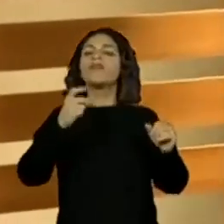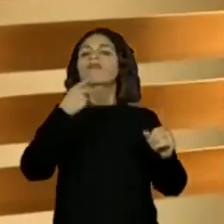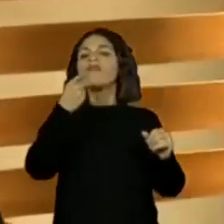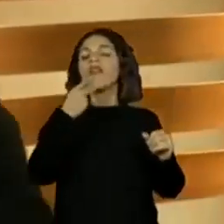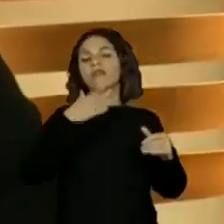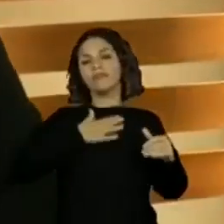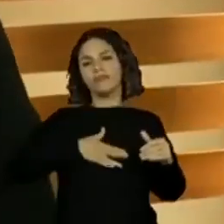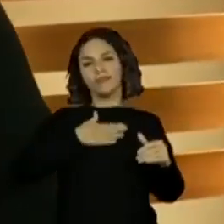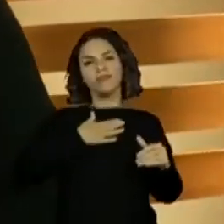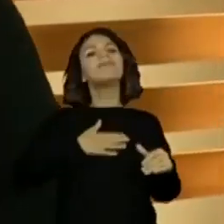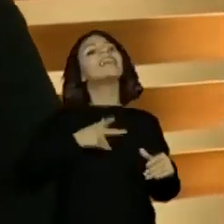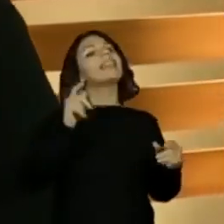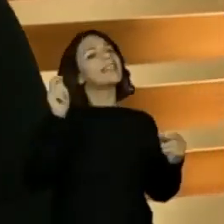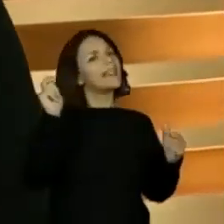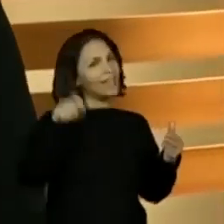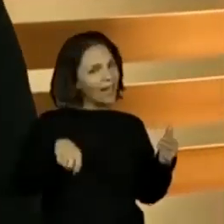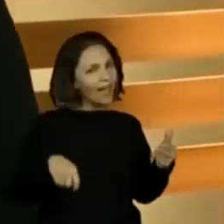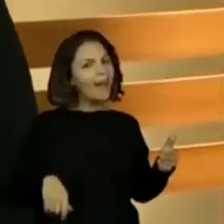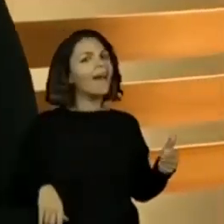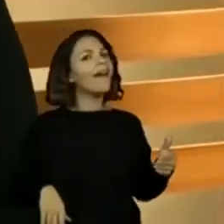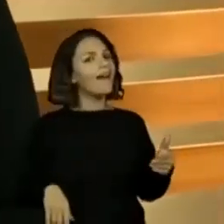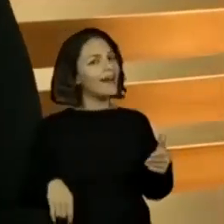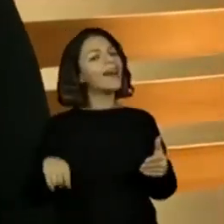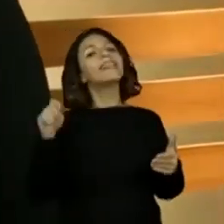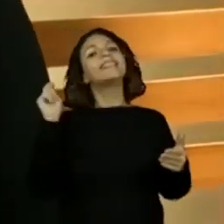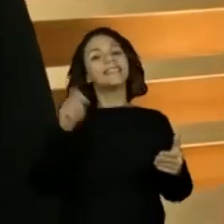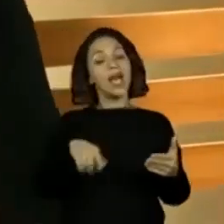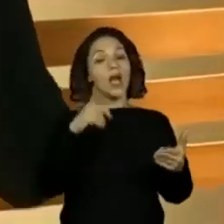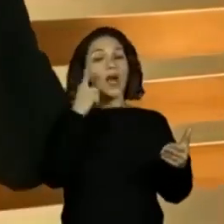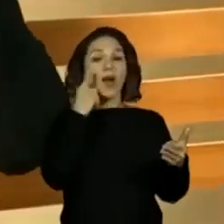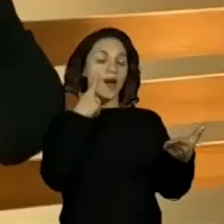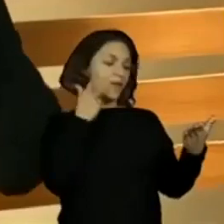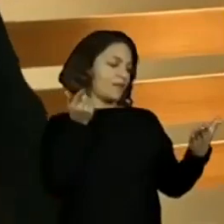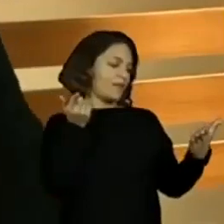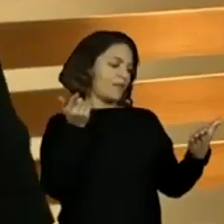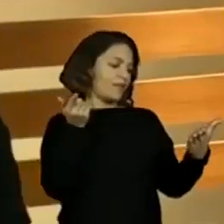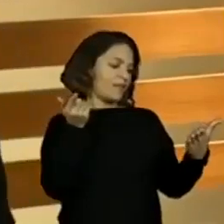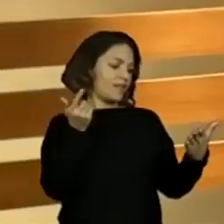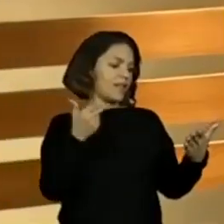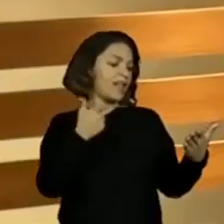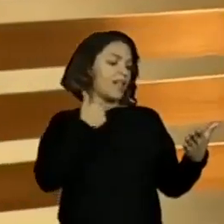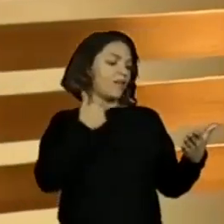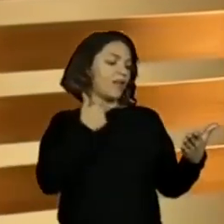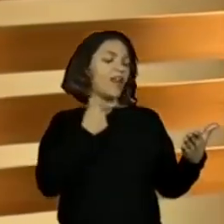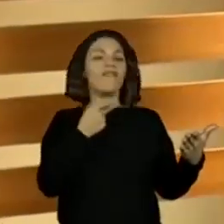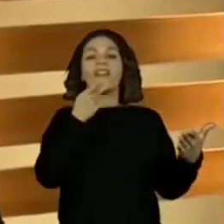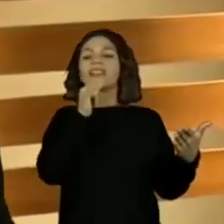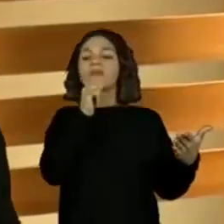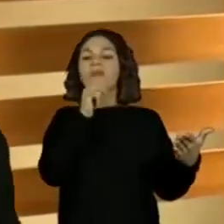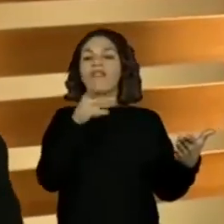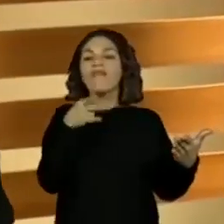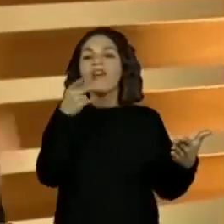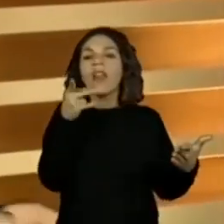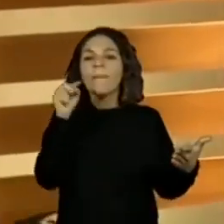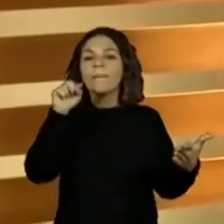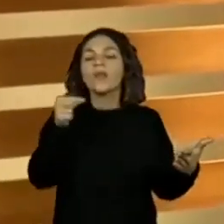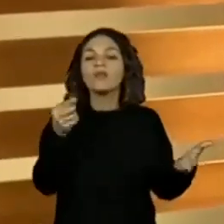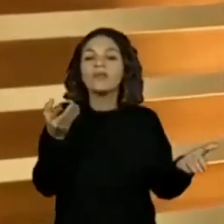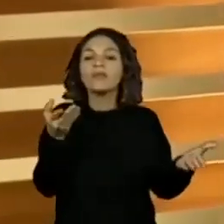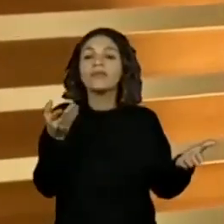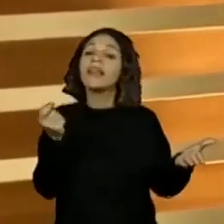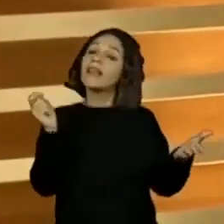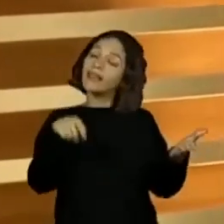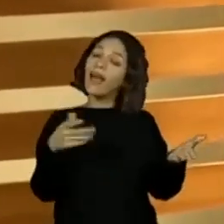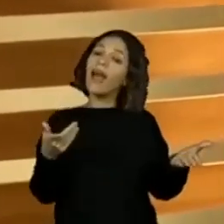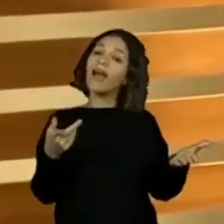gente consegue pontuar a fala sim. Olha aqui que você falou para mim, não dá para pontuar a fala. Dá sim, olha, eu estou pontuando